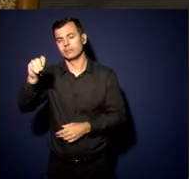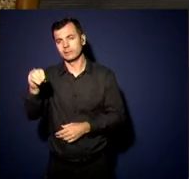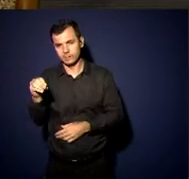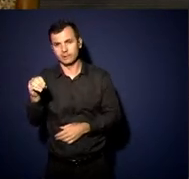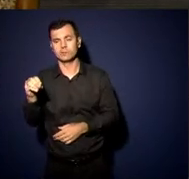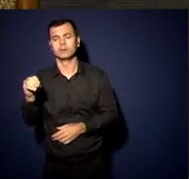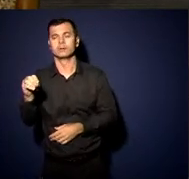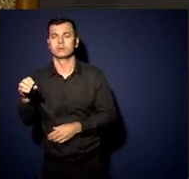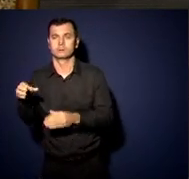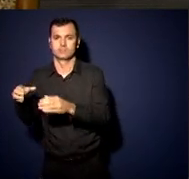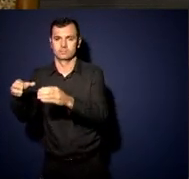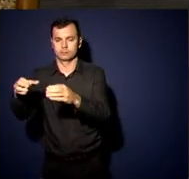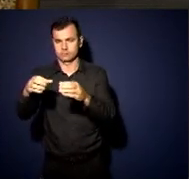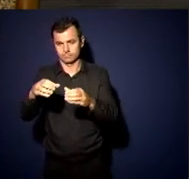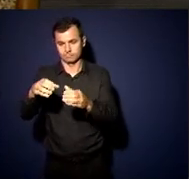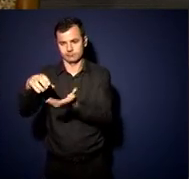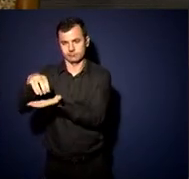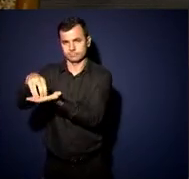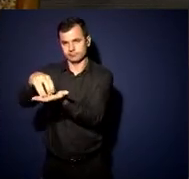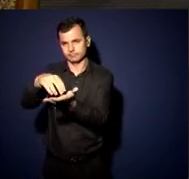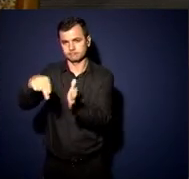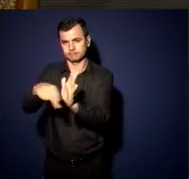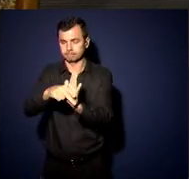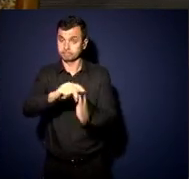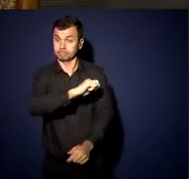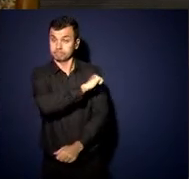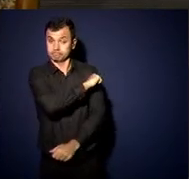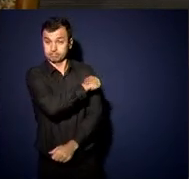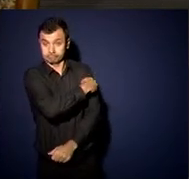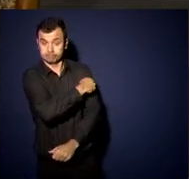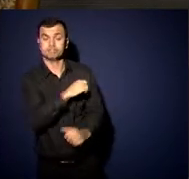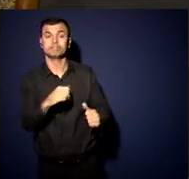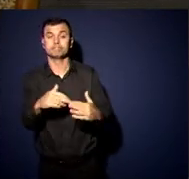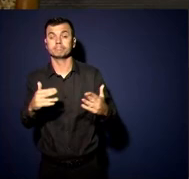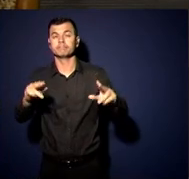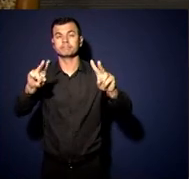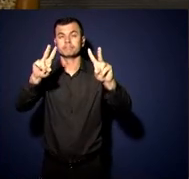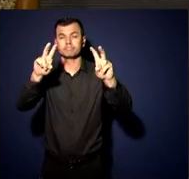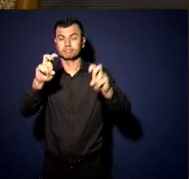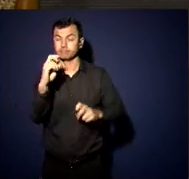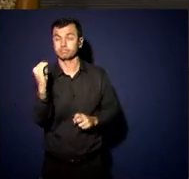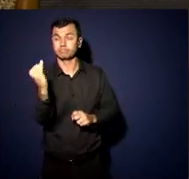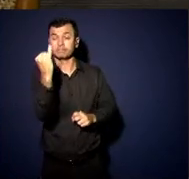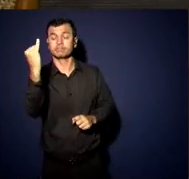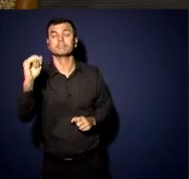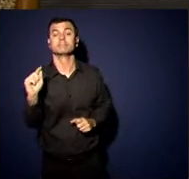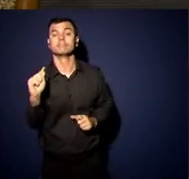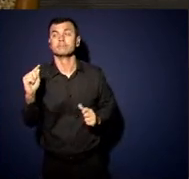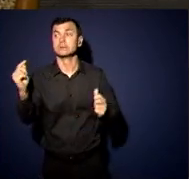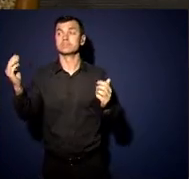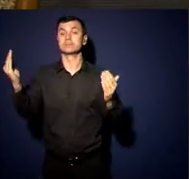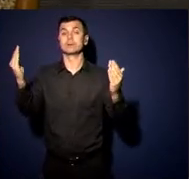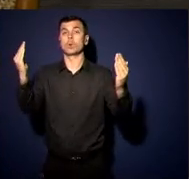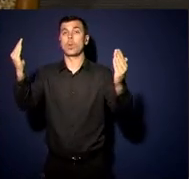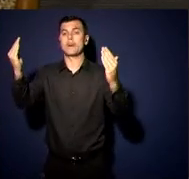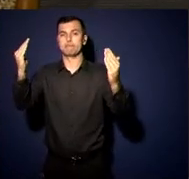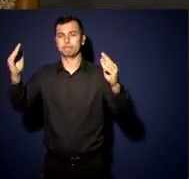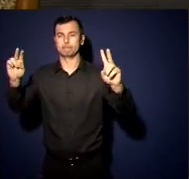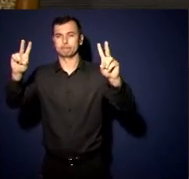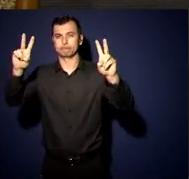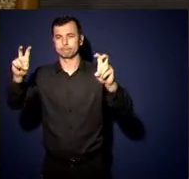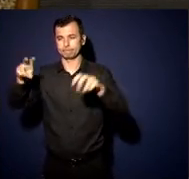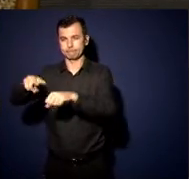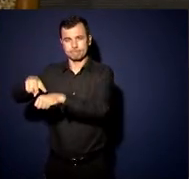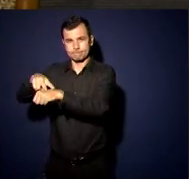internacional dos auditores porque é um tema que é importante é a gente trazer comparabilidade para essa pauta verde né